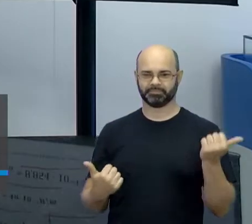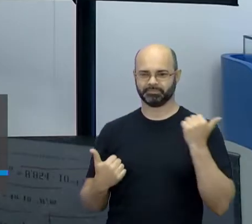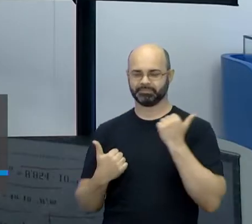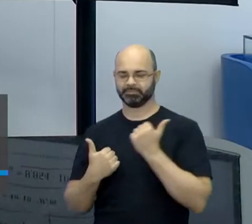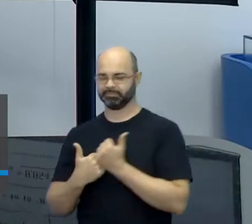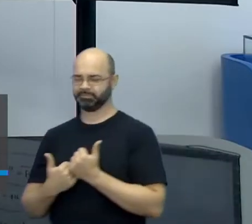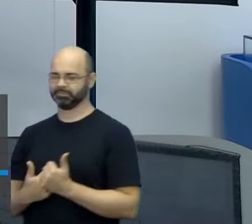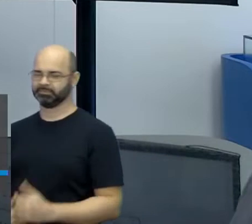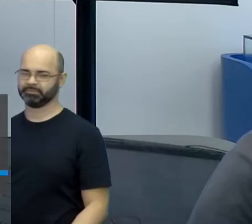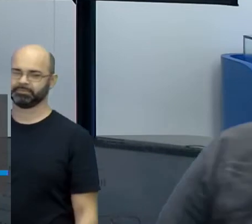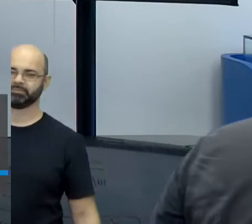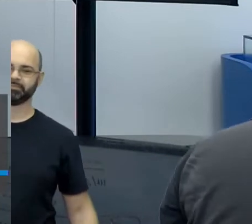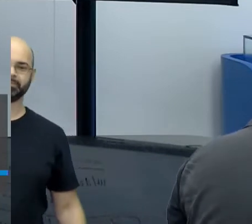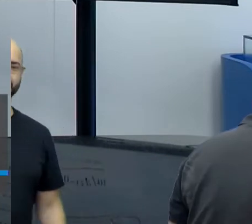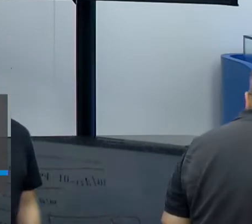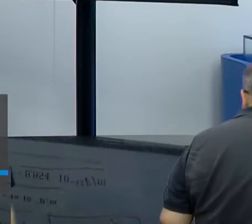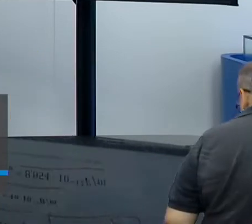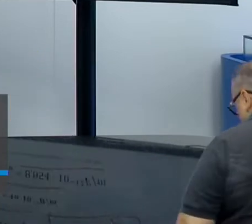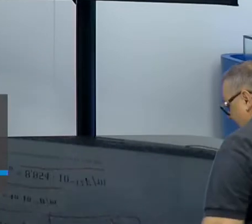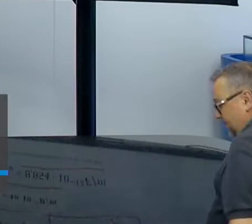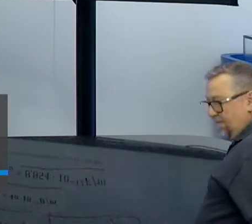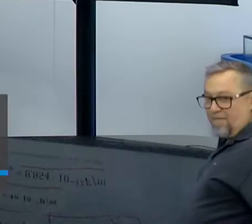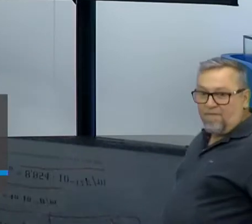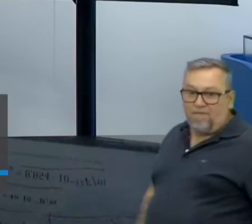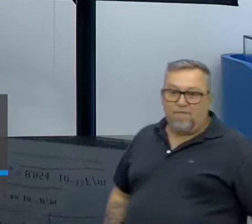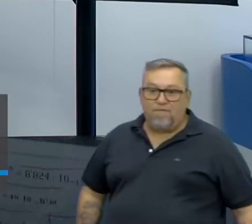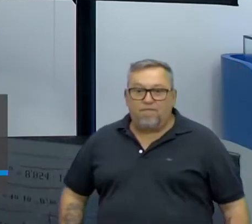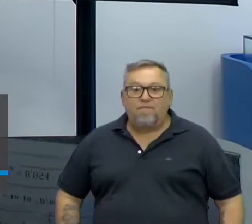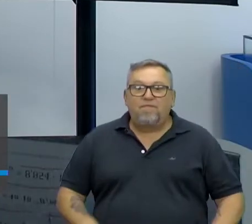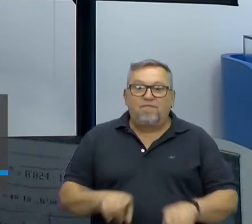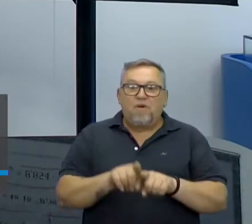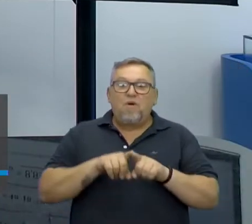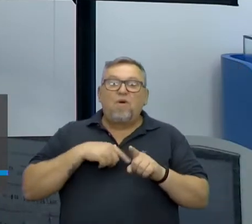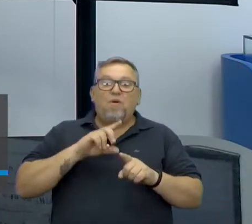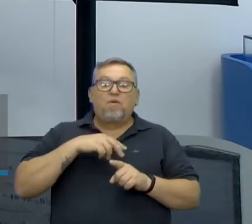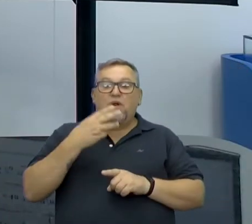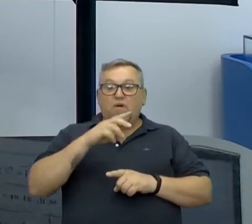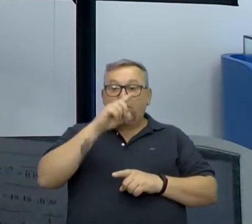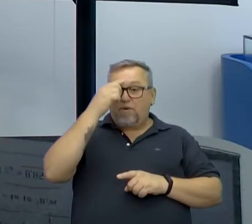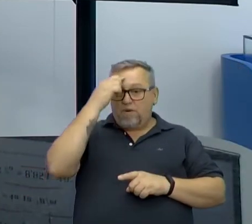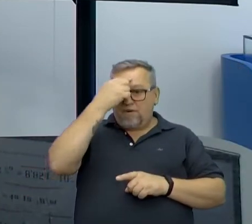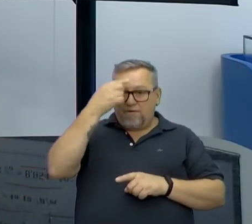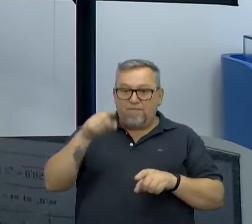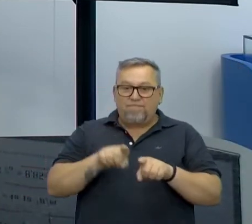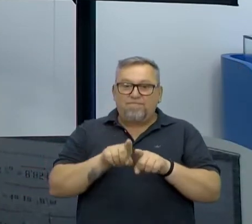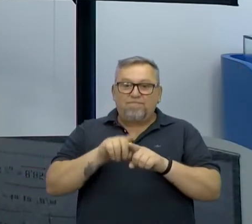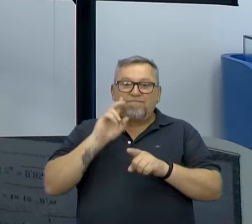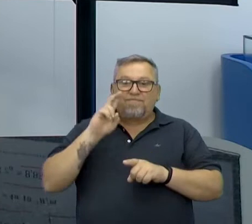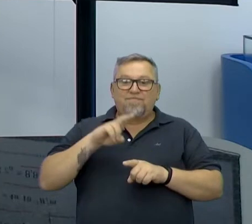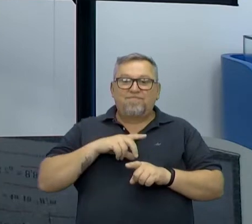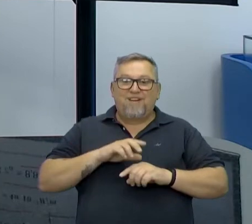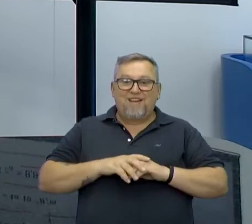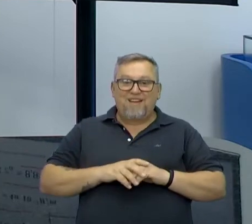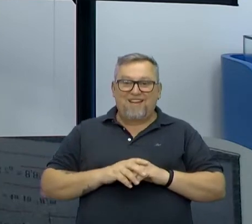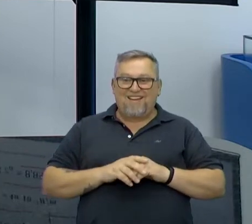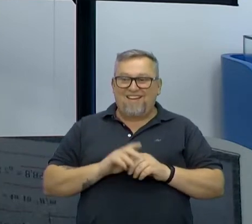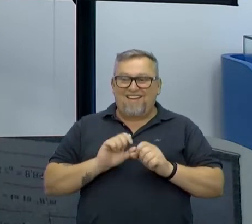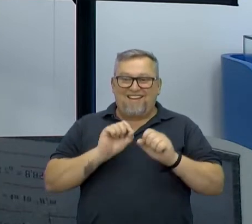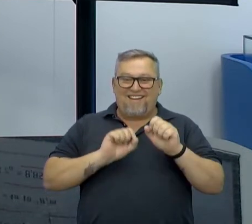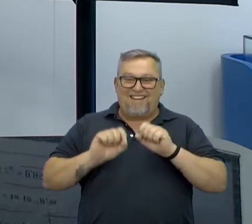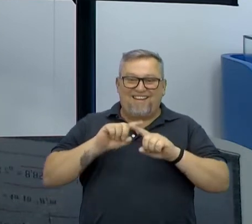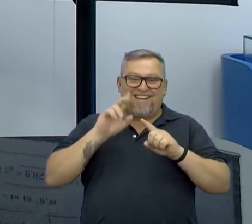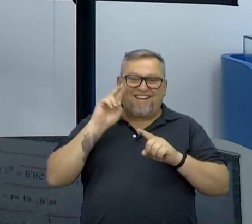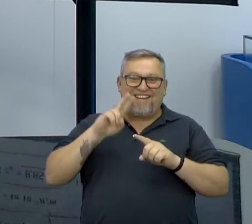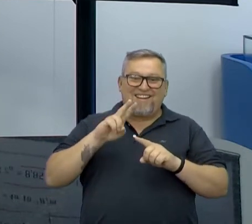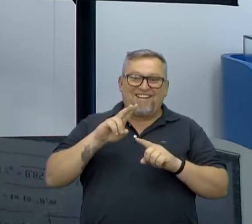o que acontece? É isso aí, 300 mil km por segundo, que é essa equaçãozinha básica aqui, que a gente fala da equação aí, no